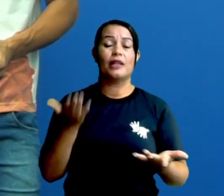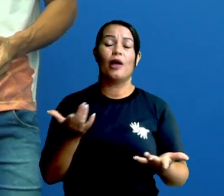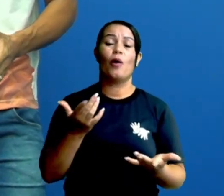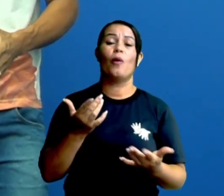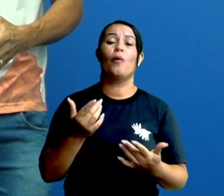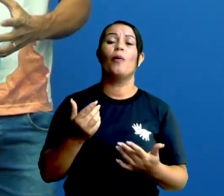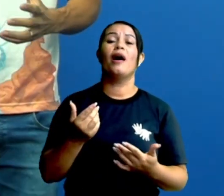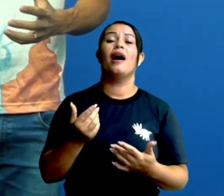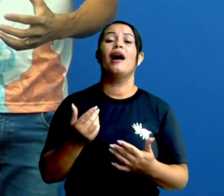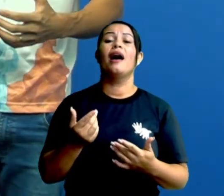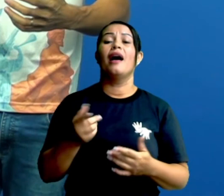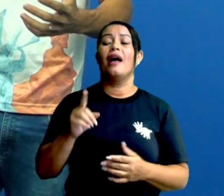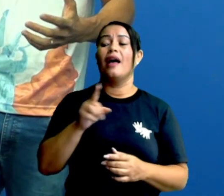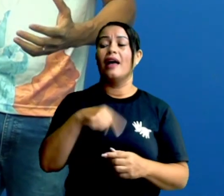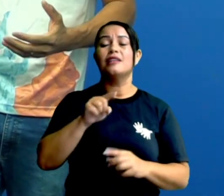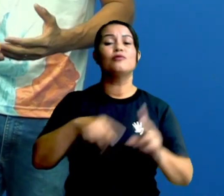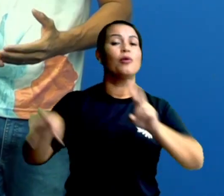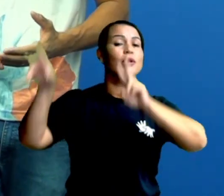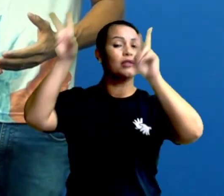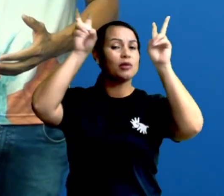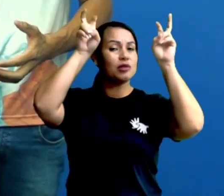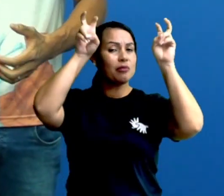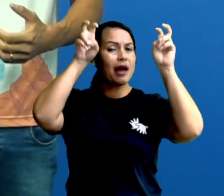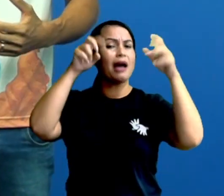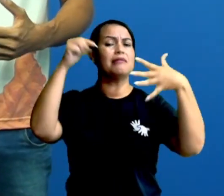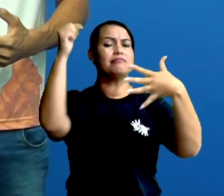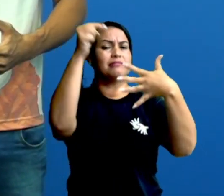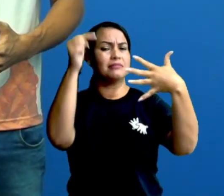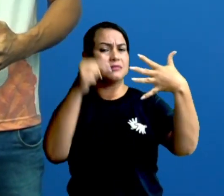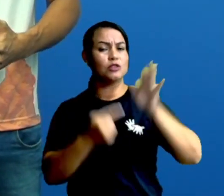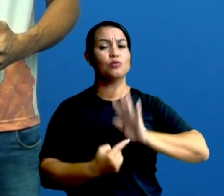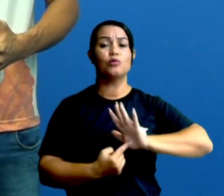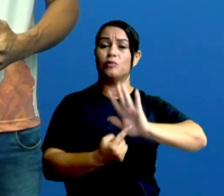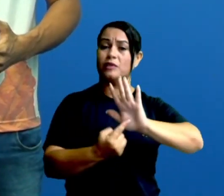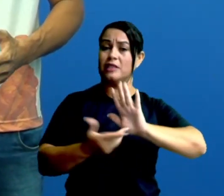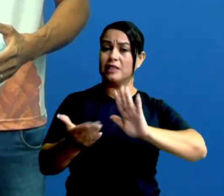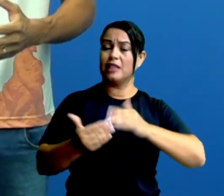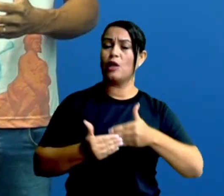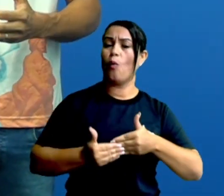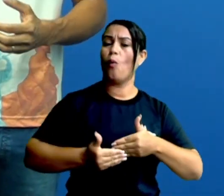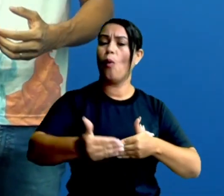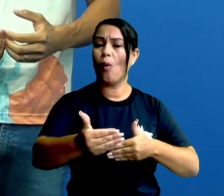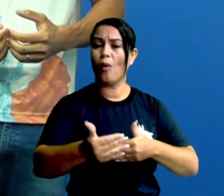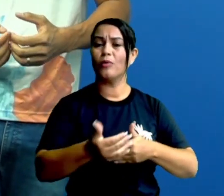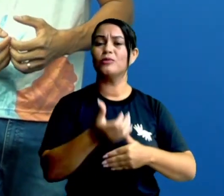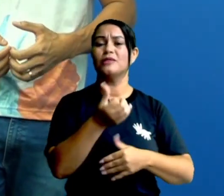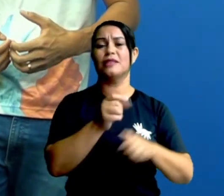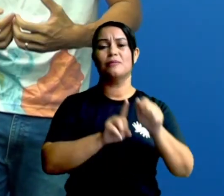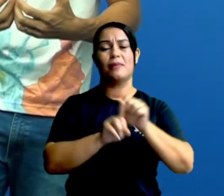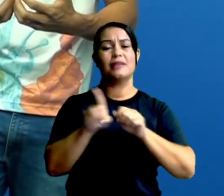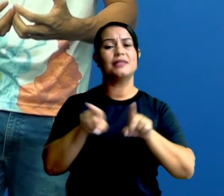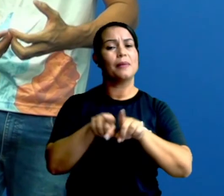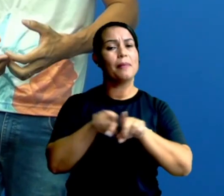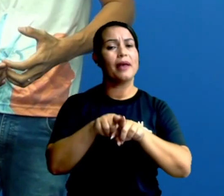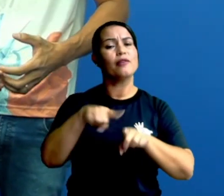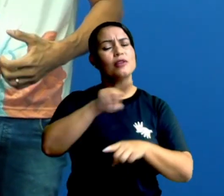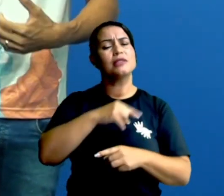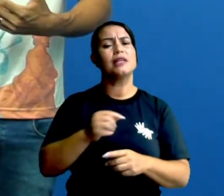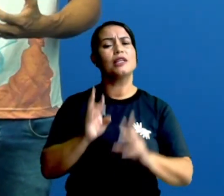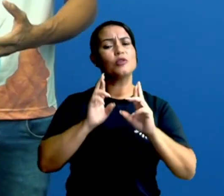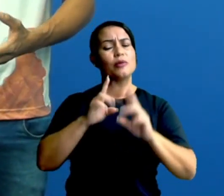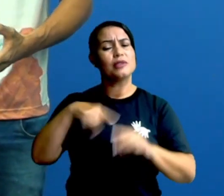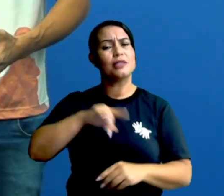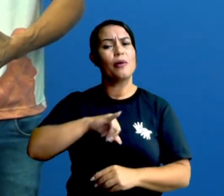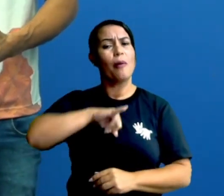esses foram as principais temáticas que a gente abordou ao longo desse semestre. Eu espero que vocês tenham aproveitado bastante,